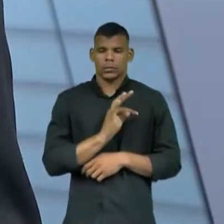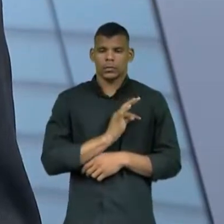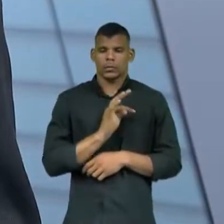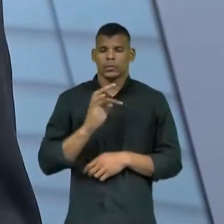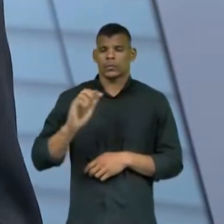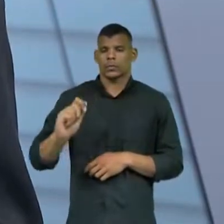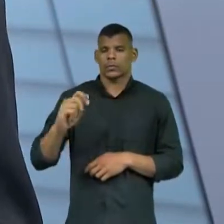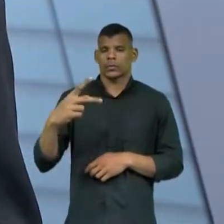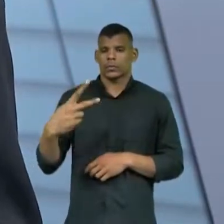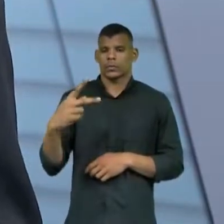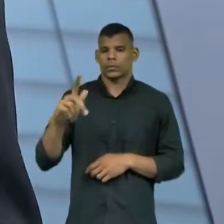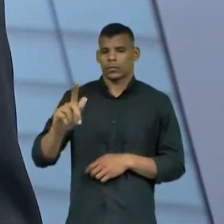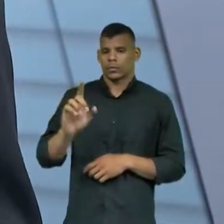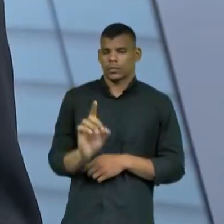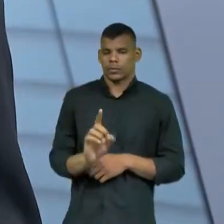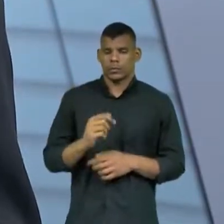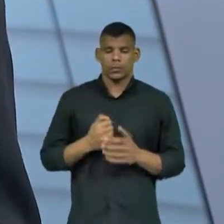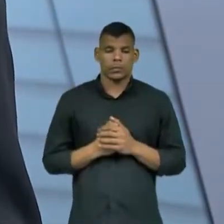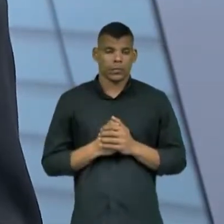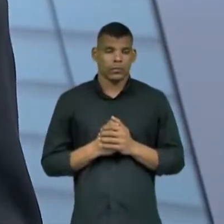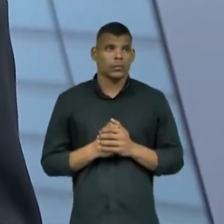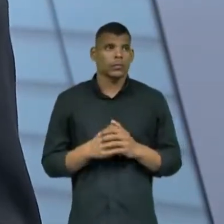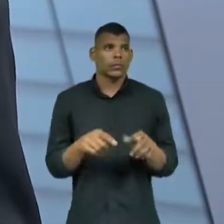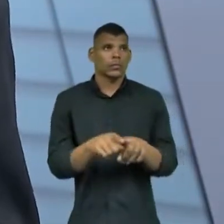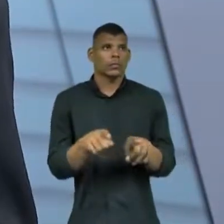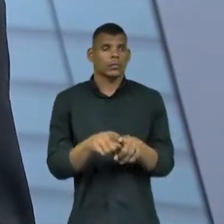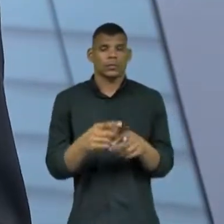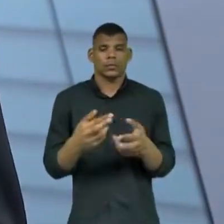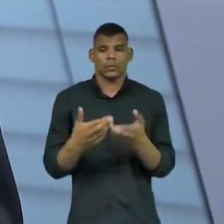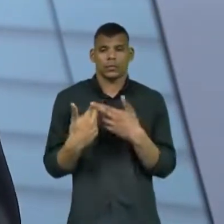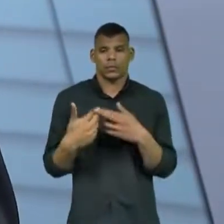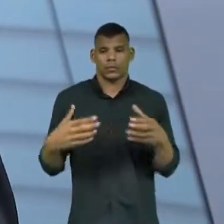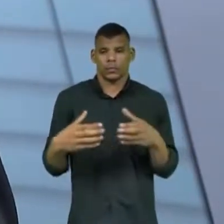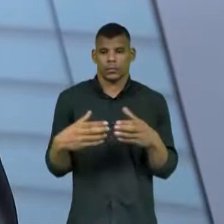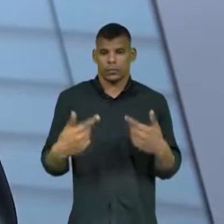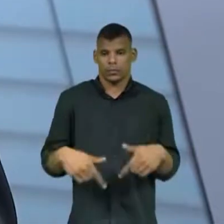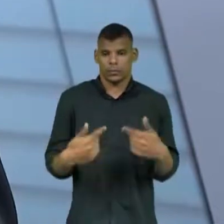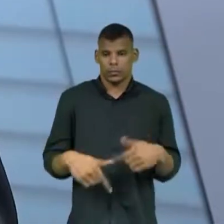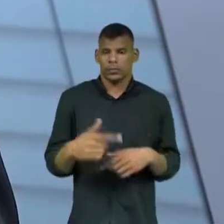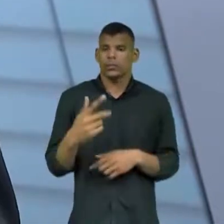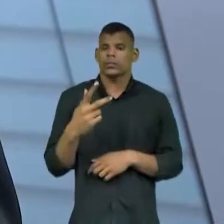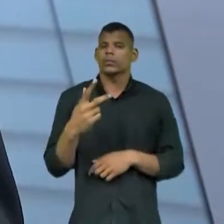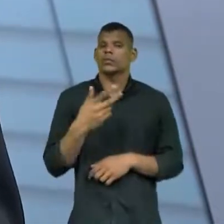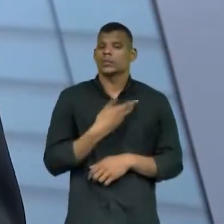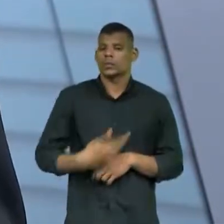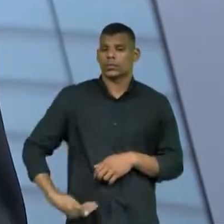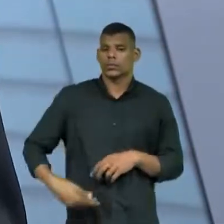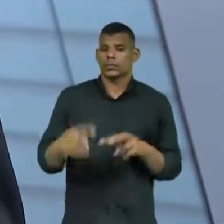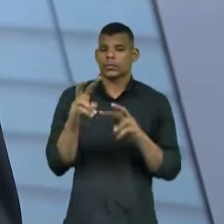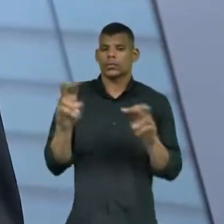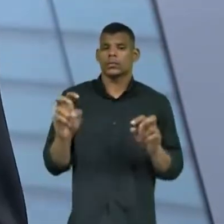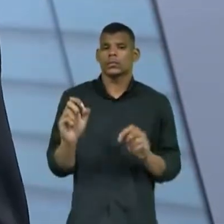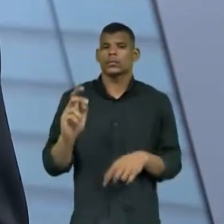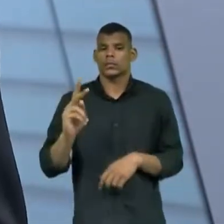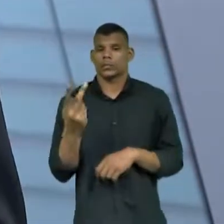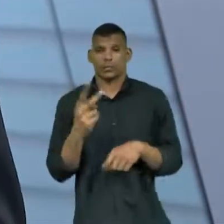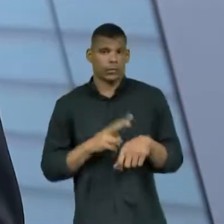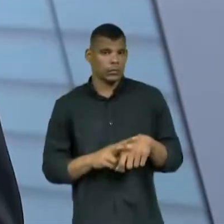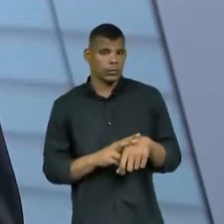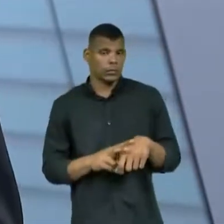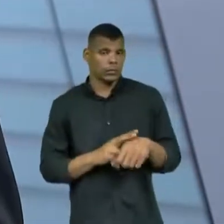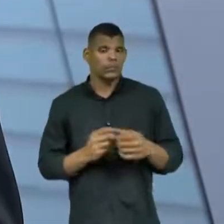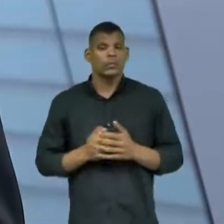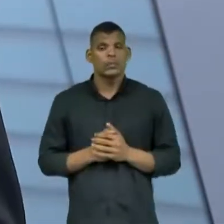ABGD, e ele também integra o grupo de trabalho do governo sobre o hub do hidrogênio verde. Ele